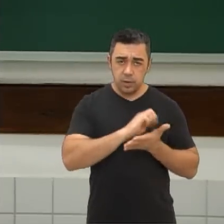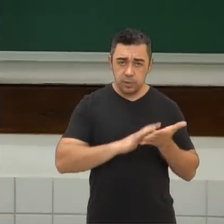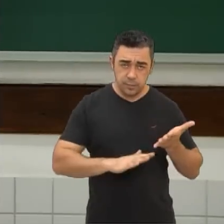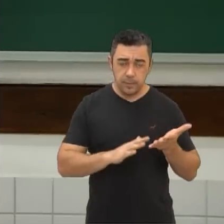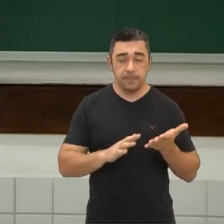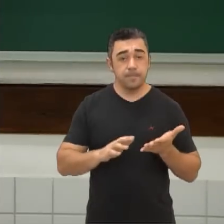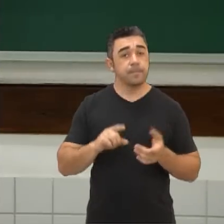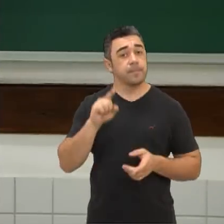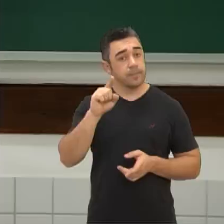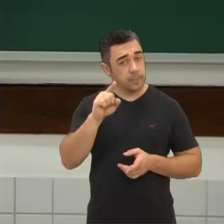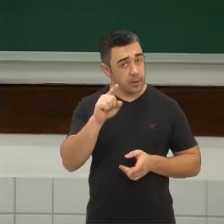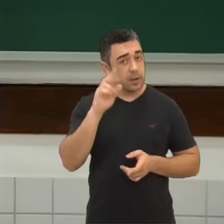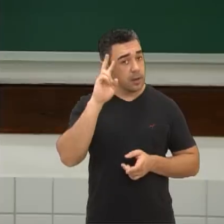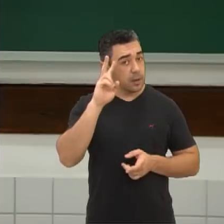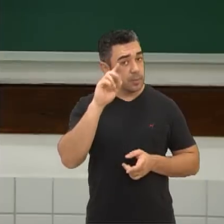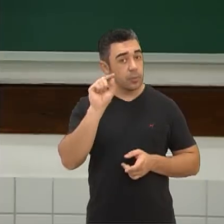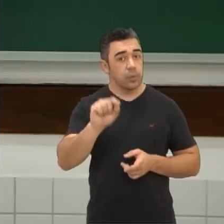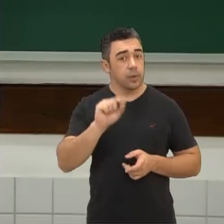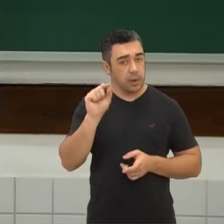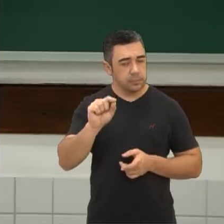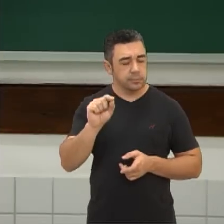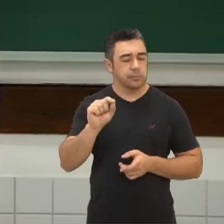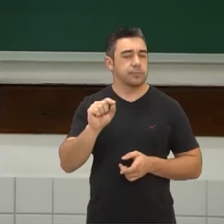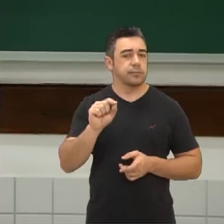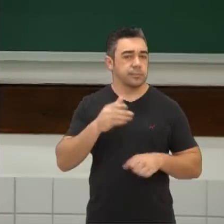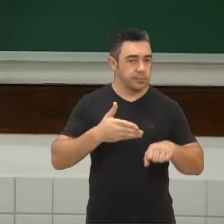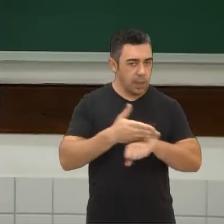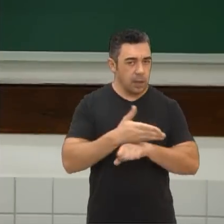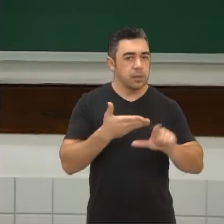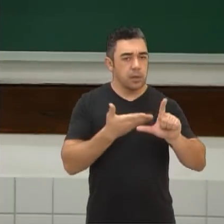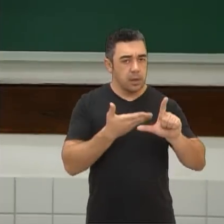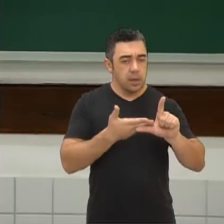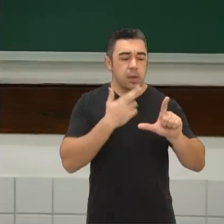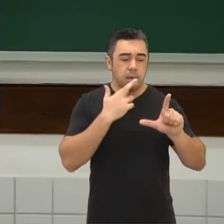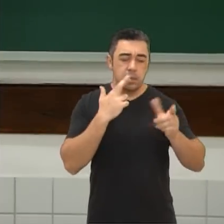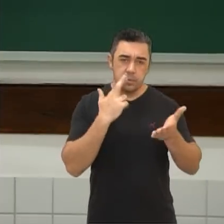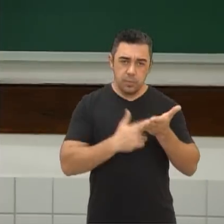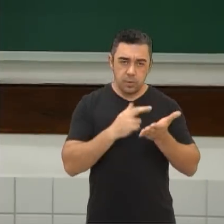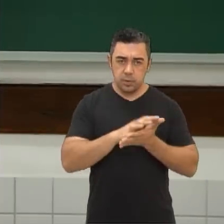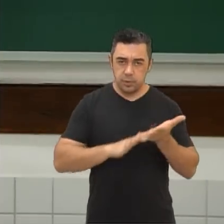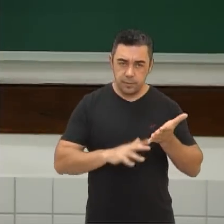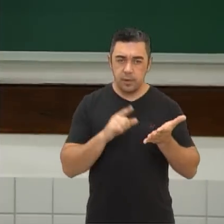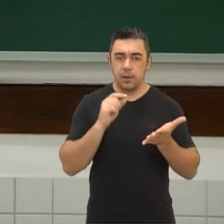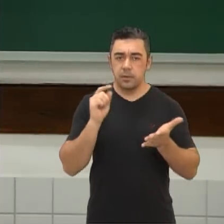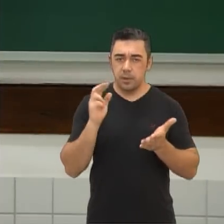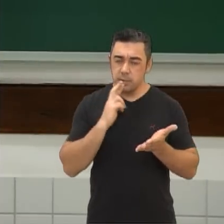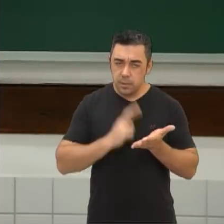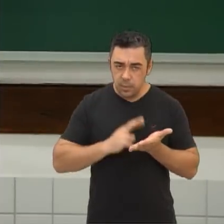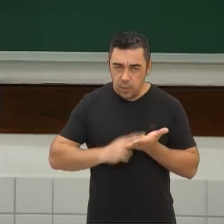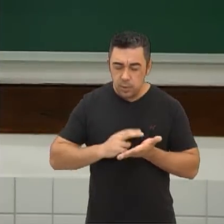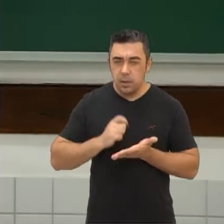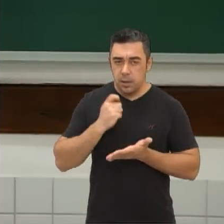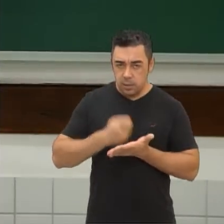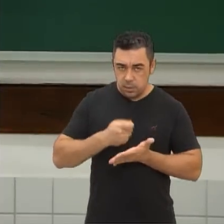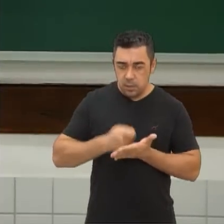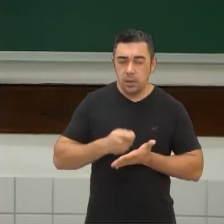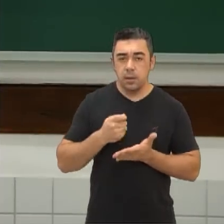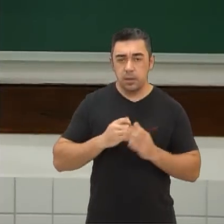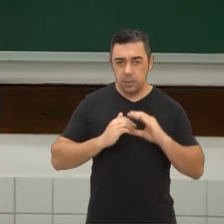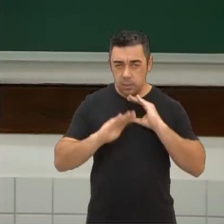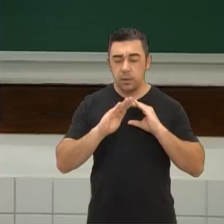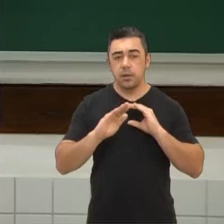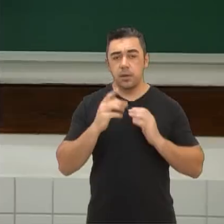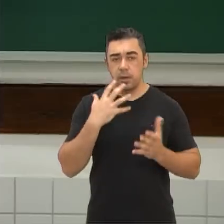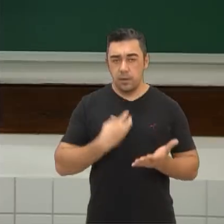frases, na fala. Tem vários outros tipos de improvisação musical, é lógico. E é isso. Queria agradecer